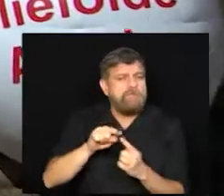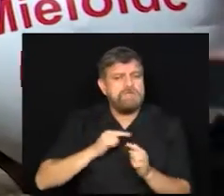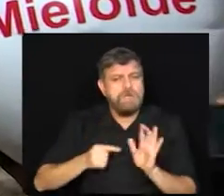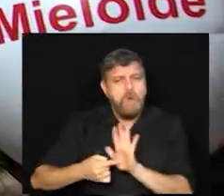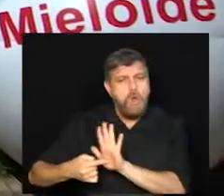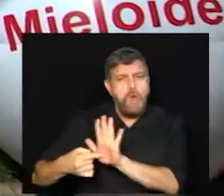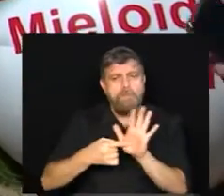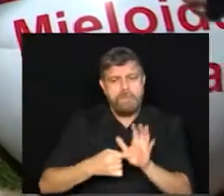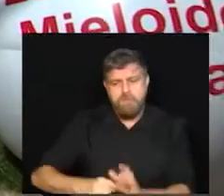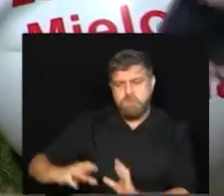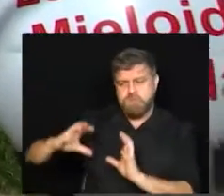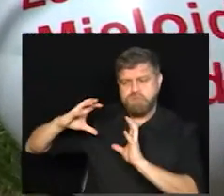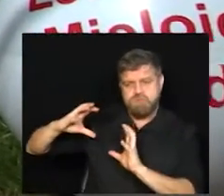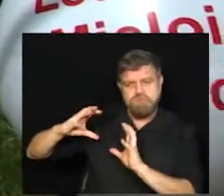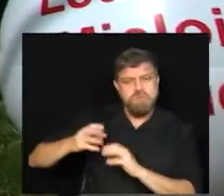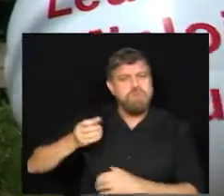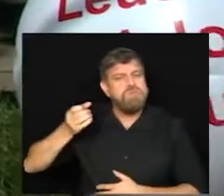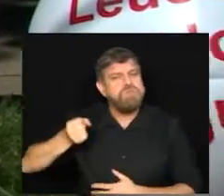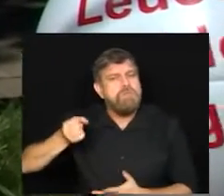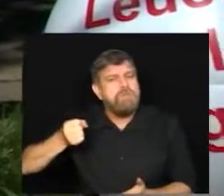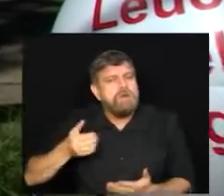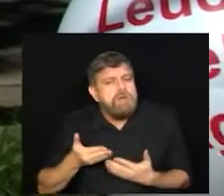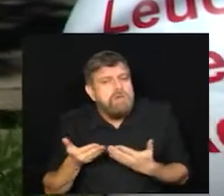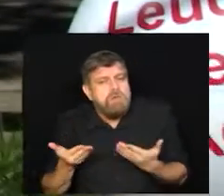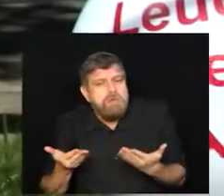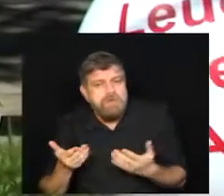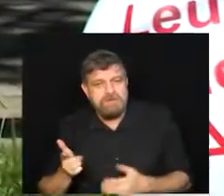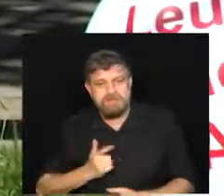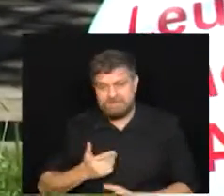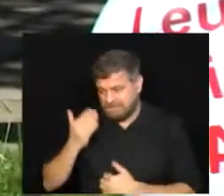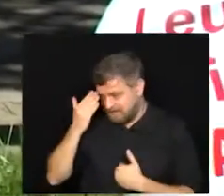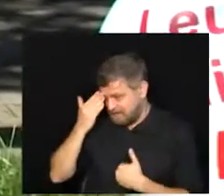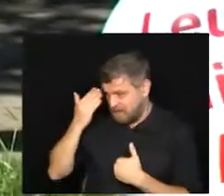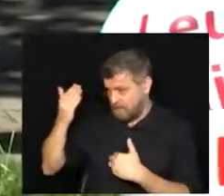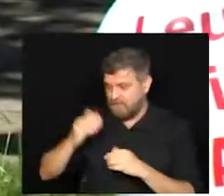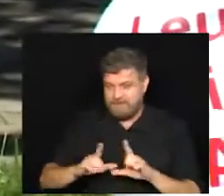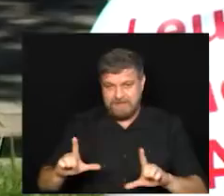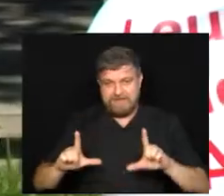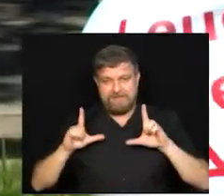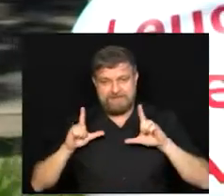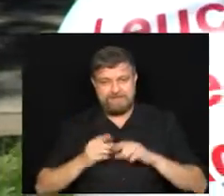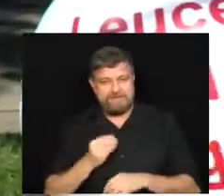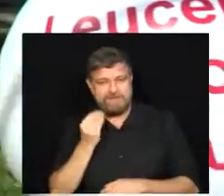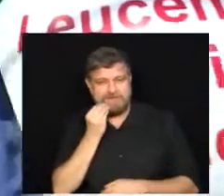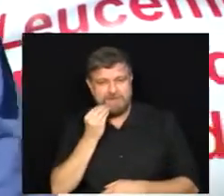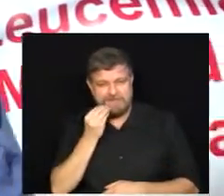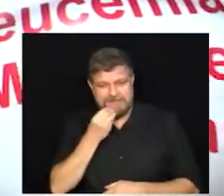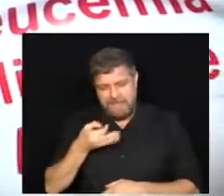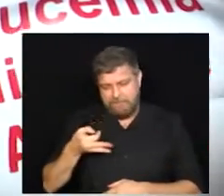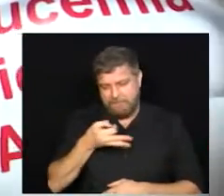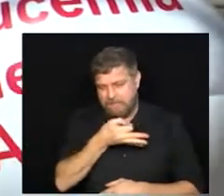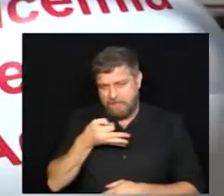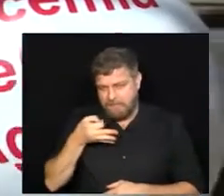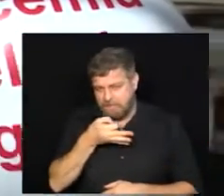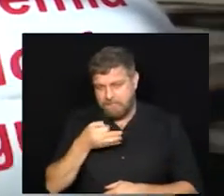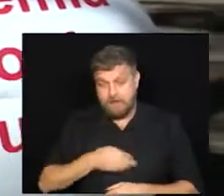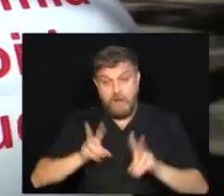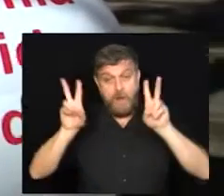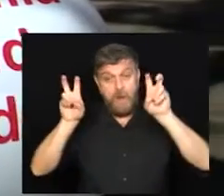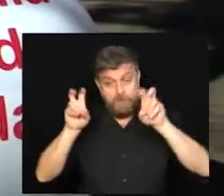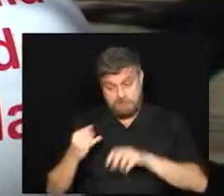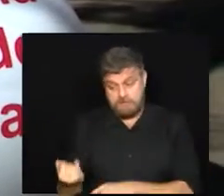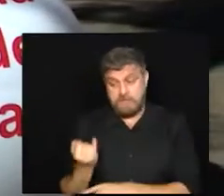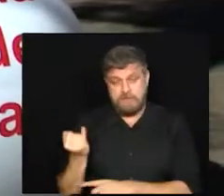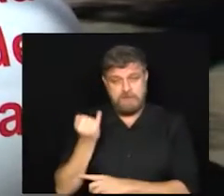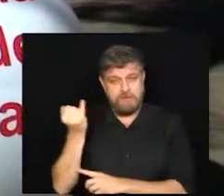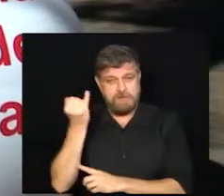esses glóbulos brancos em forma de balões? Tudo bem? Obrigado pela oportunidade para falar sobre um assunto tão importante. A gente quer